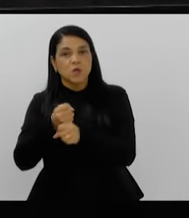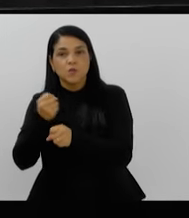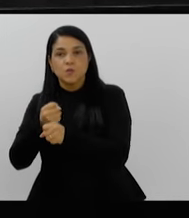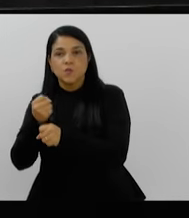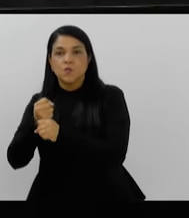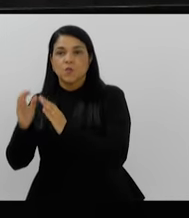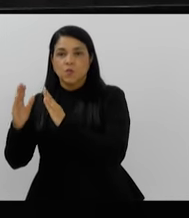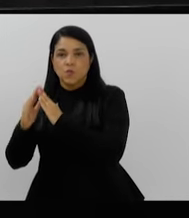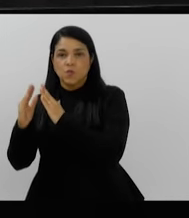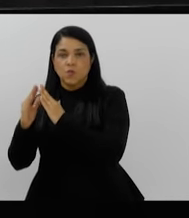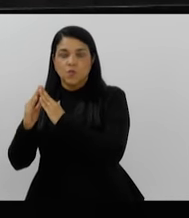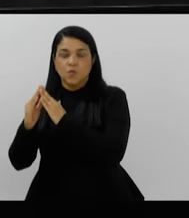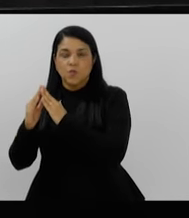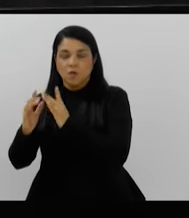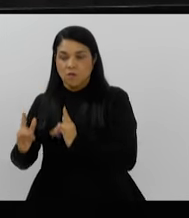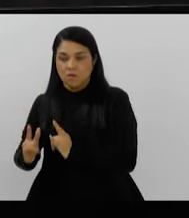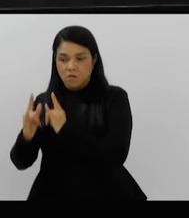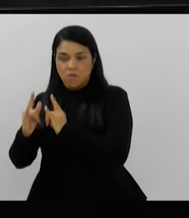valor de